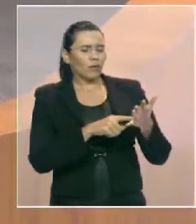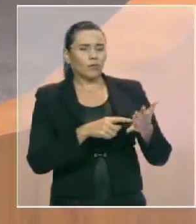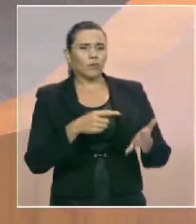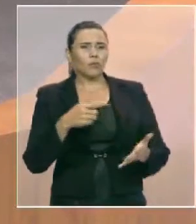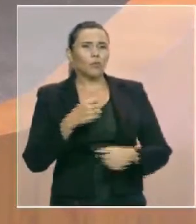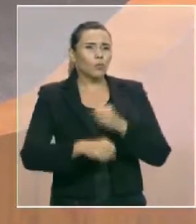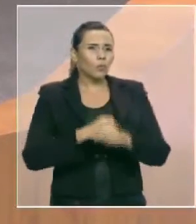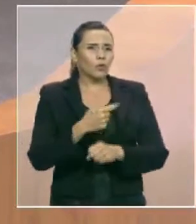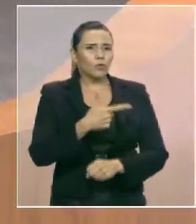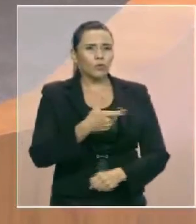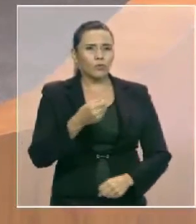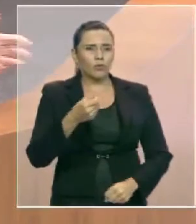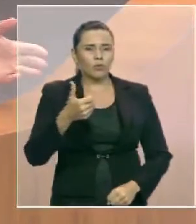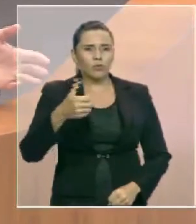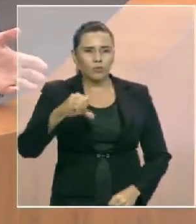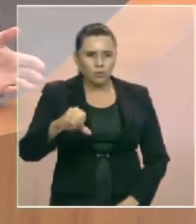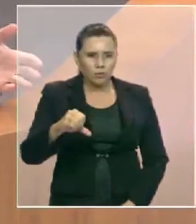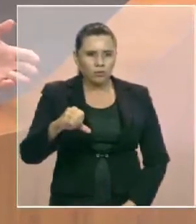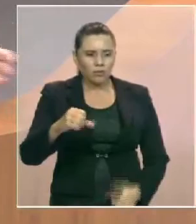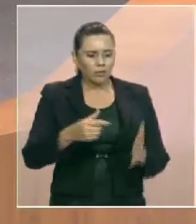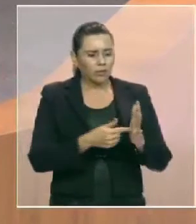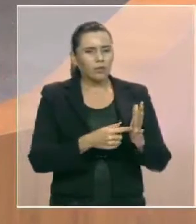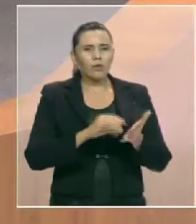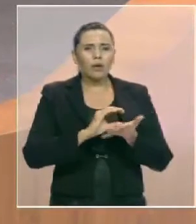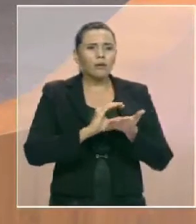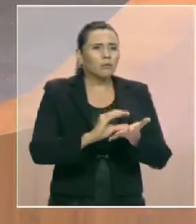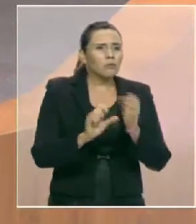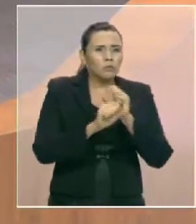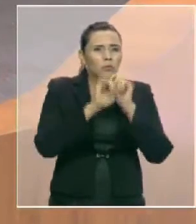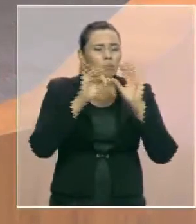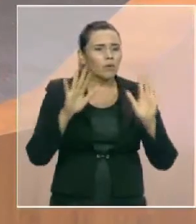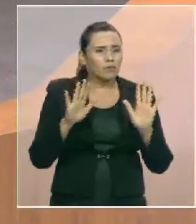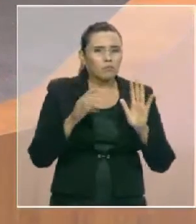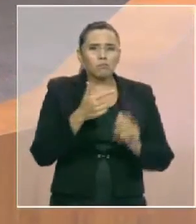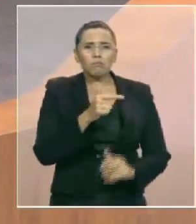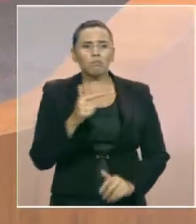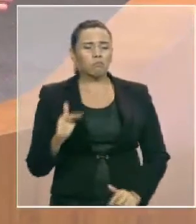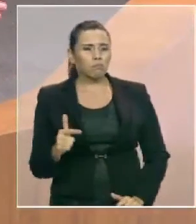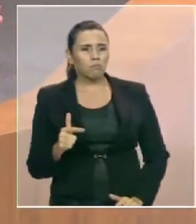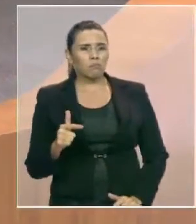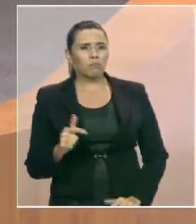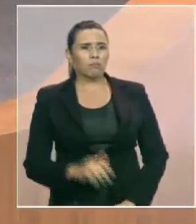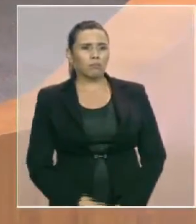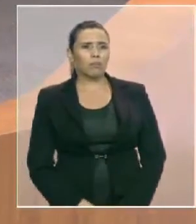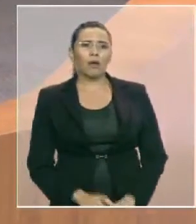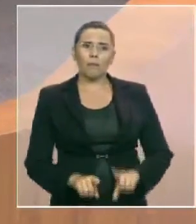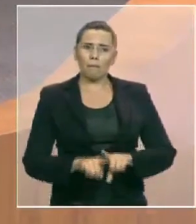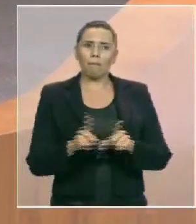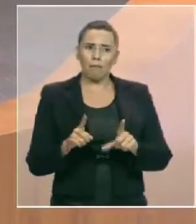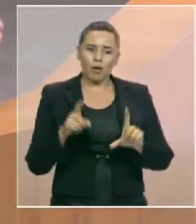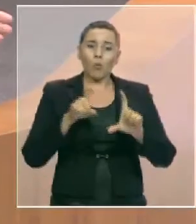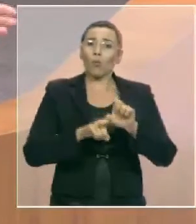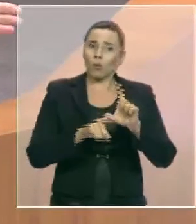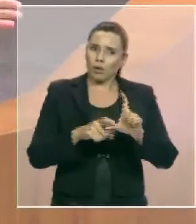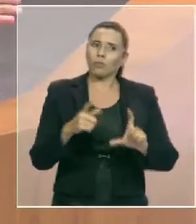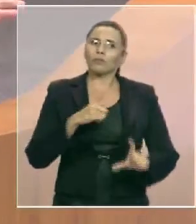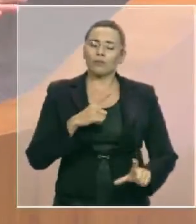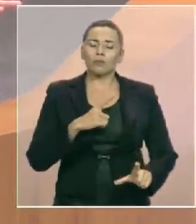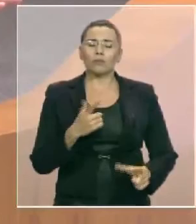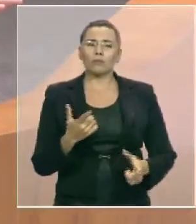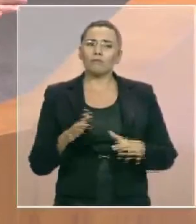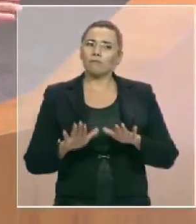bilhão. Então, senhoras e senhores, eu tenho que ter a responsabilidade aqui nesta